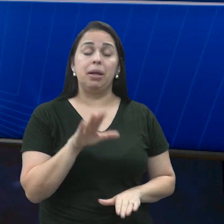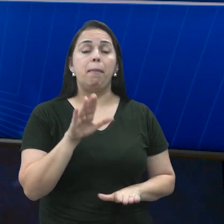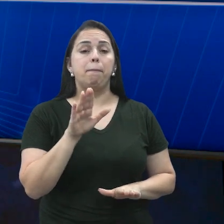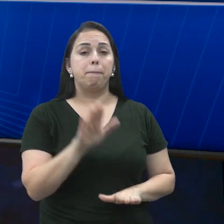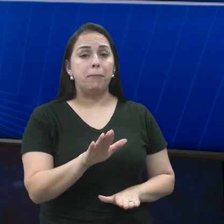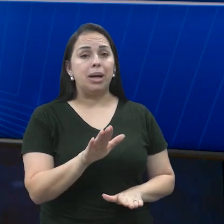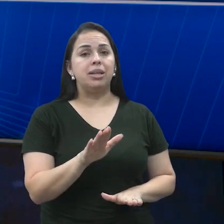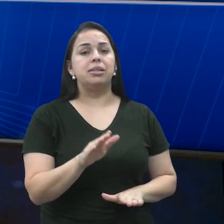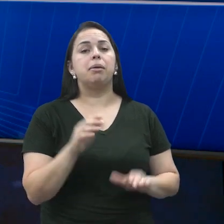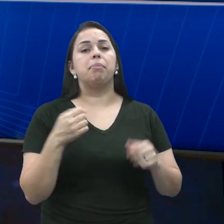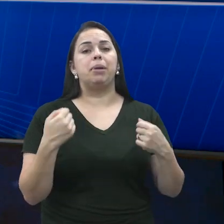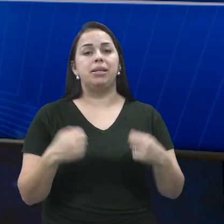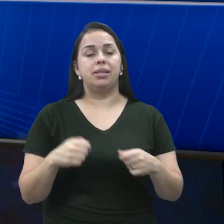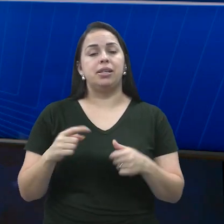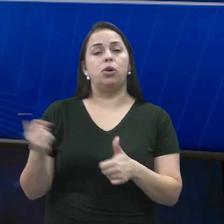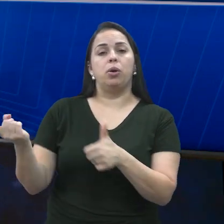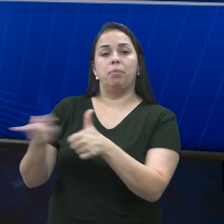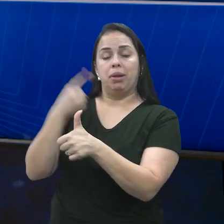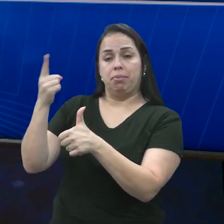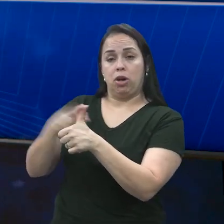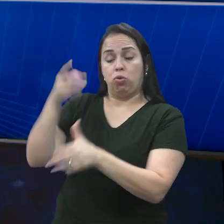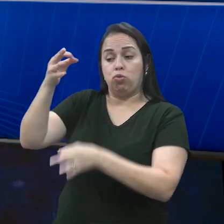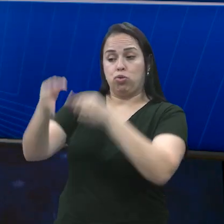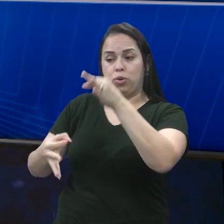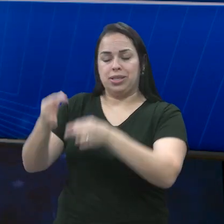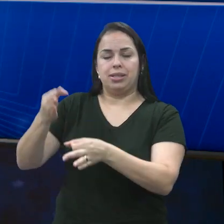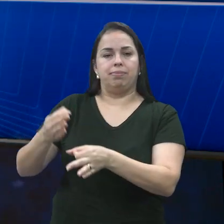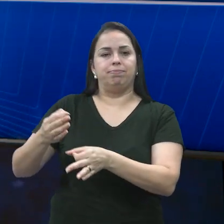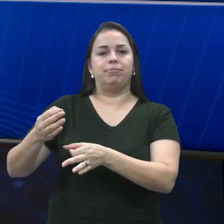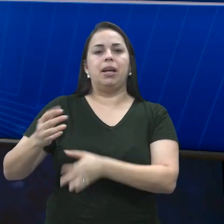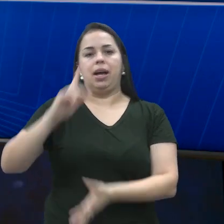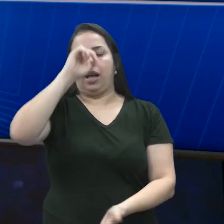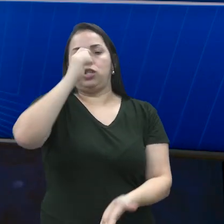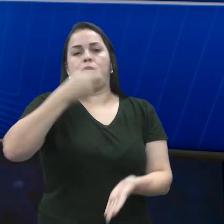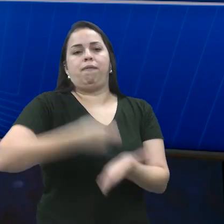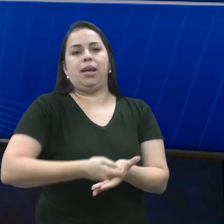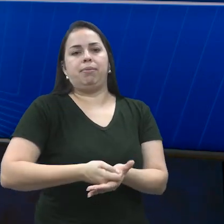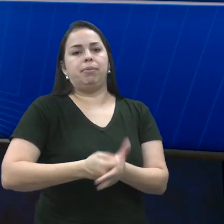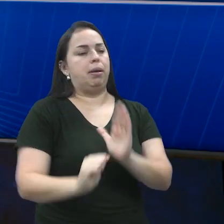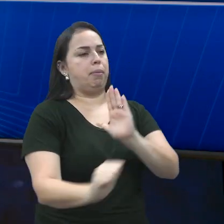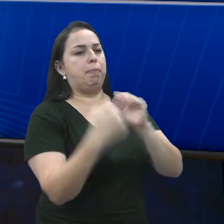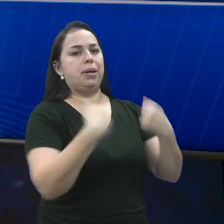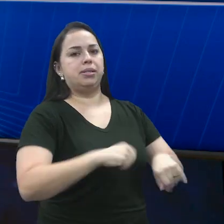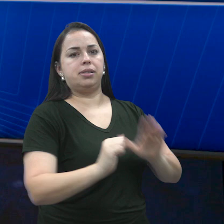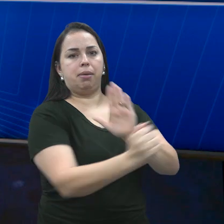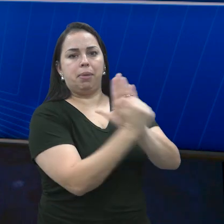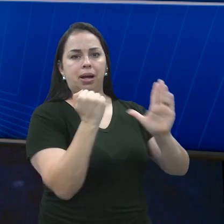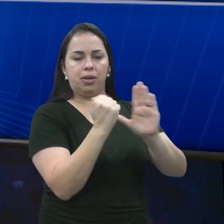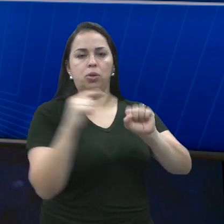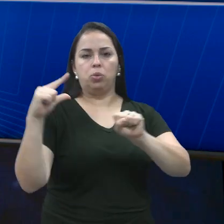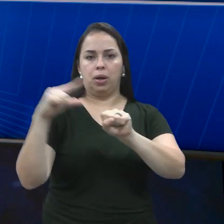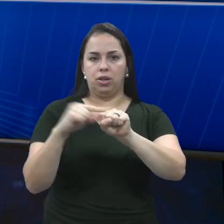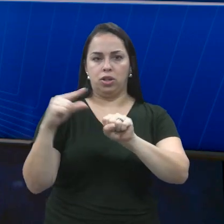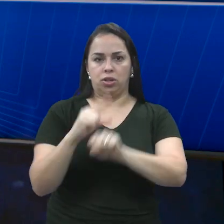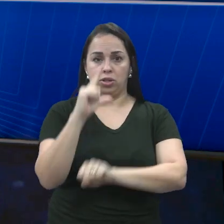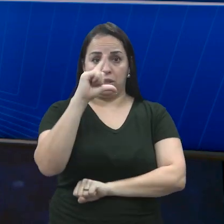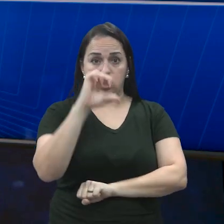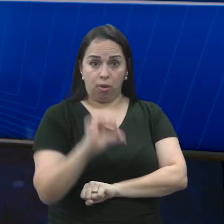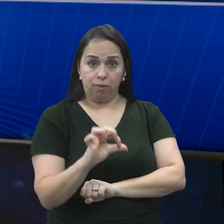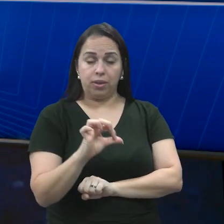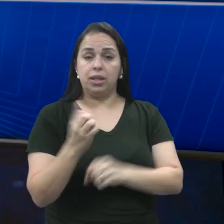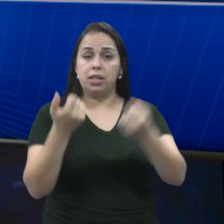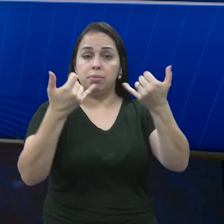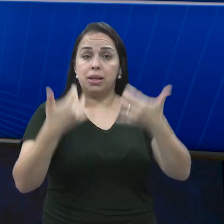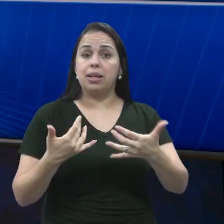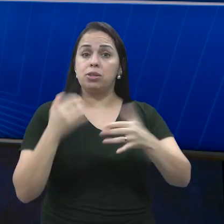removido depois de uma decisão judicial específica sobre aquele conteúdo. Isso está disposto no artigo 19 do Marco Civil da Internet,